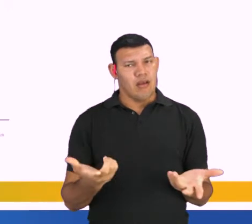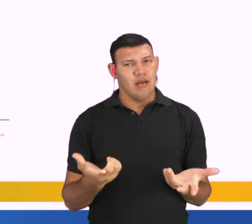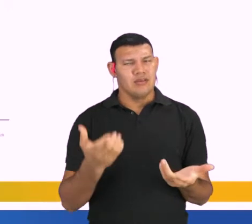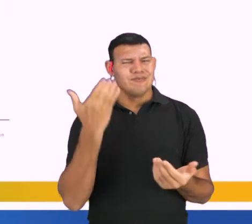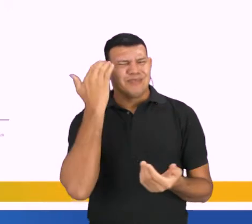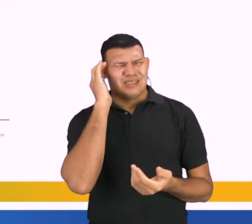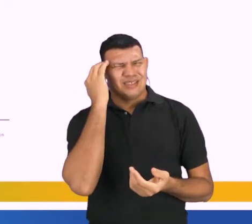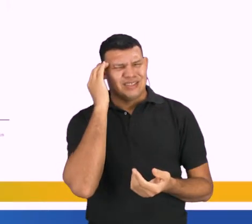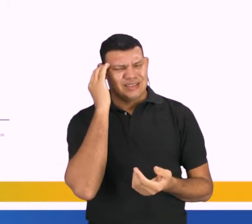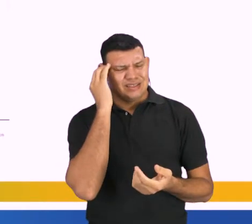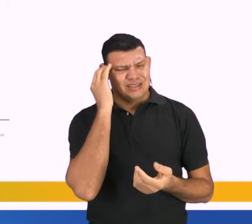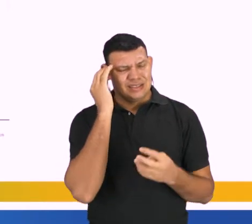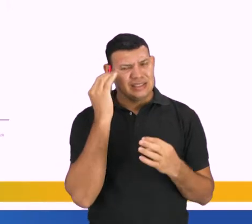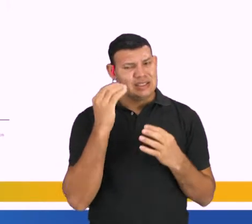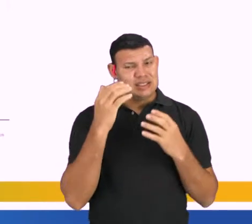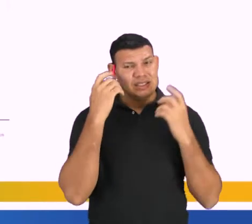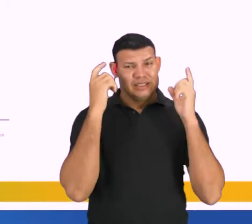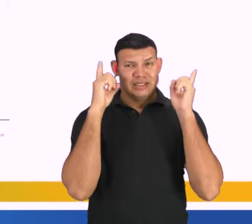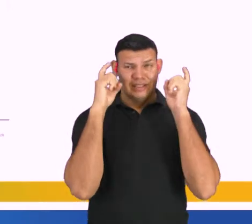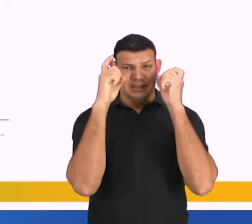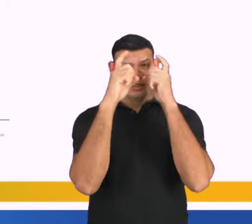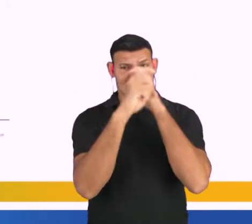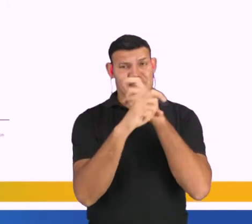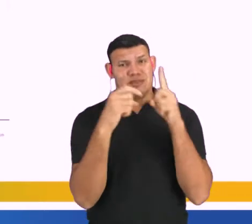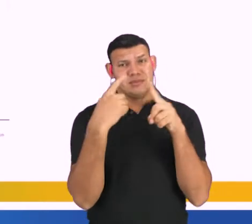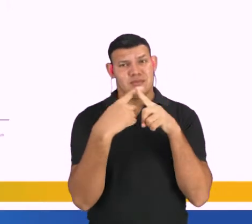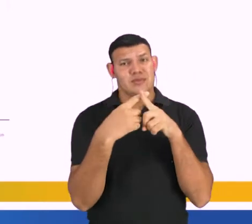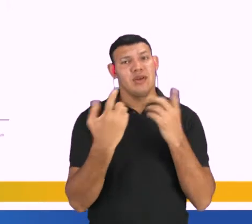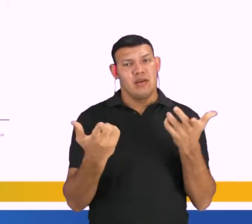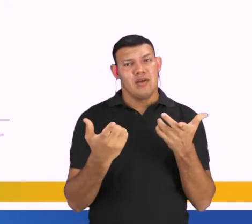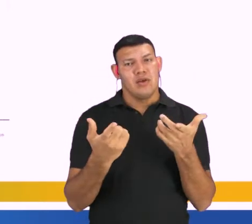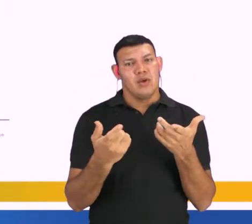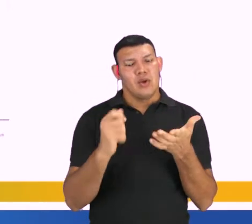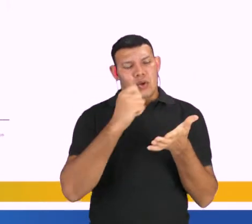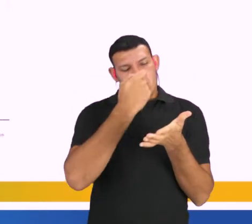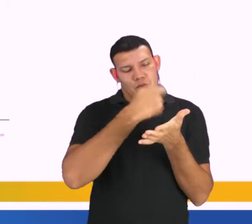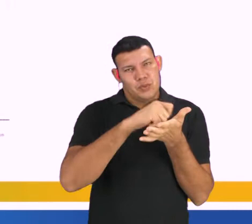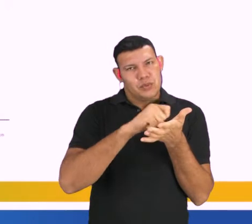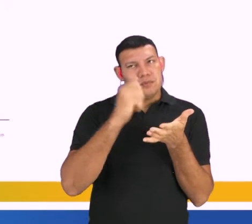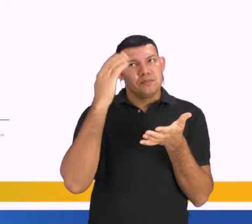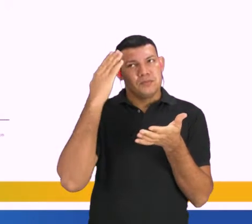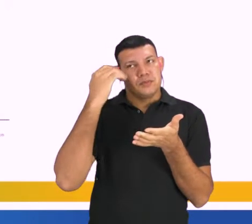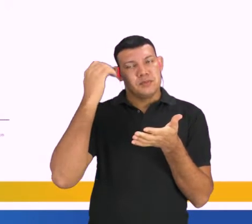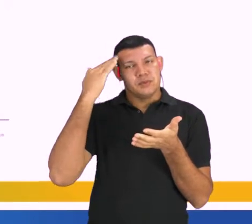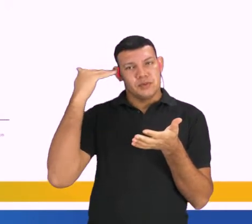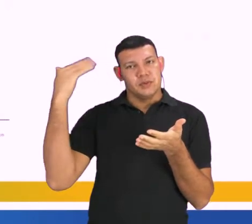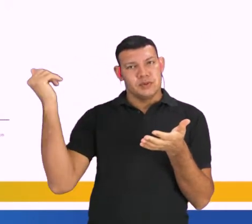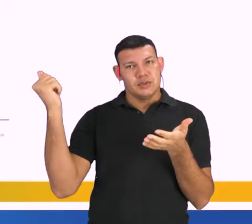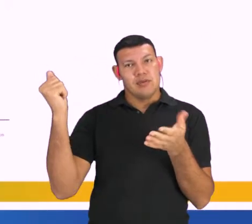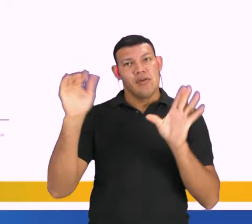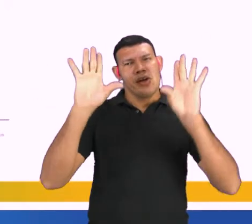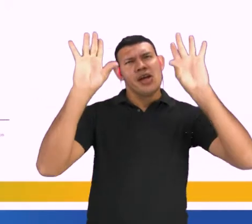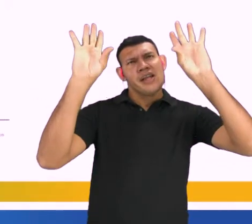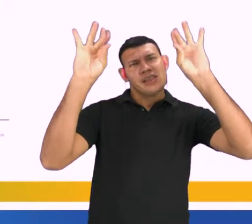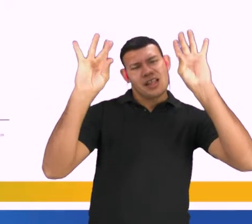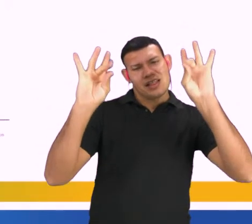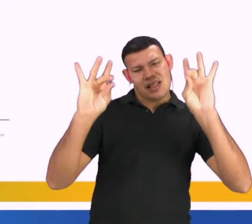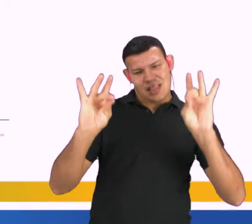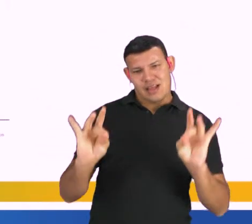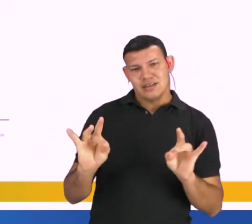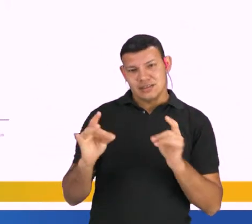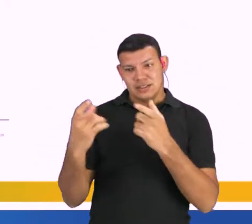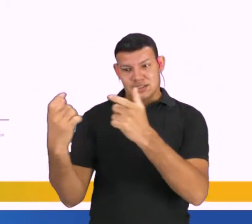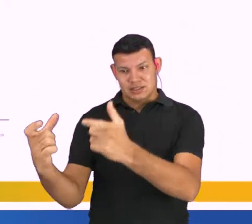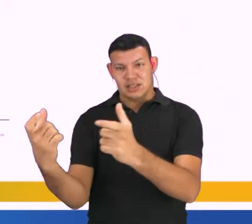lentamente. O escritor, ele descreve todo o ambiente, ele começa falando das paredes, aí fala se o sol entra ou